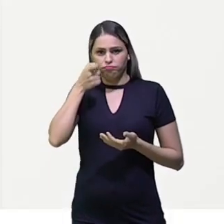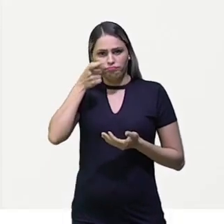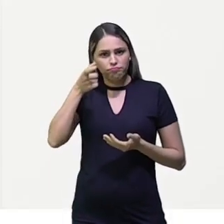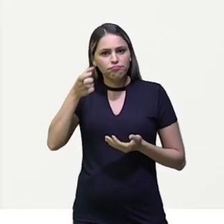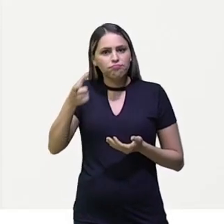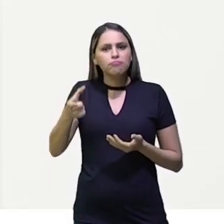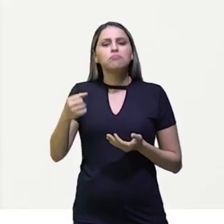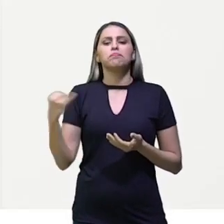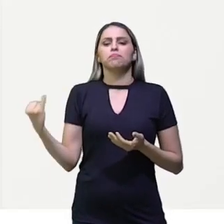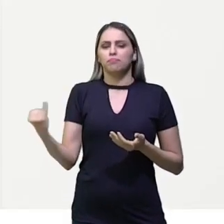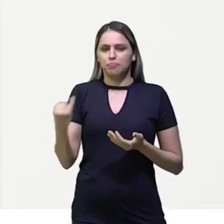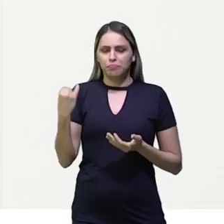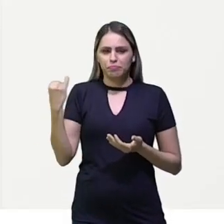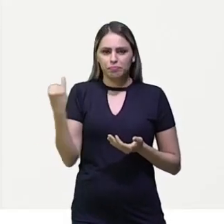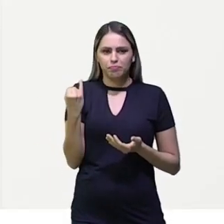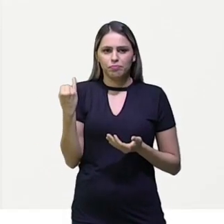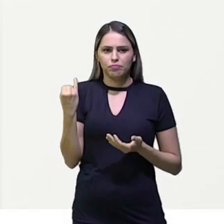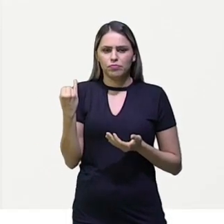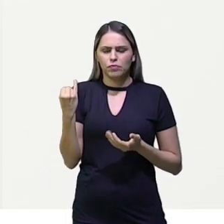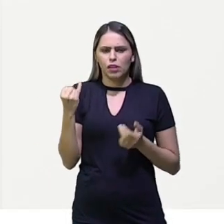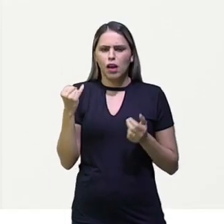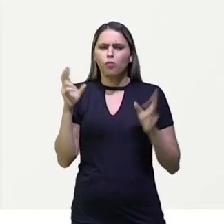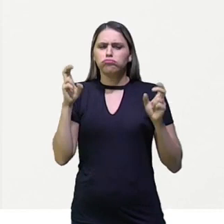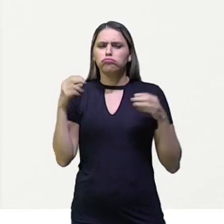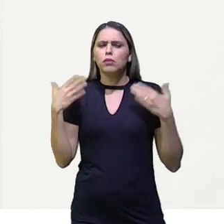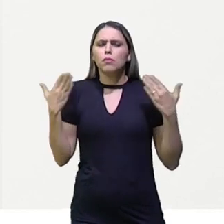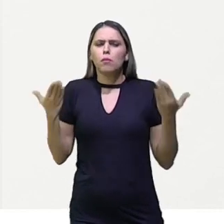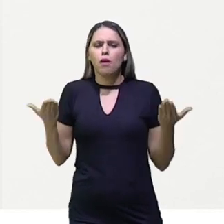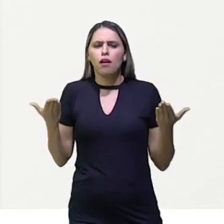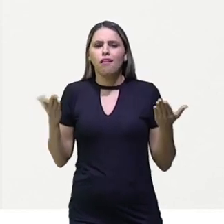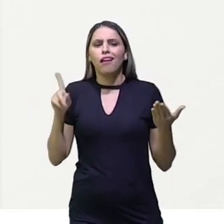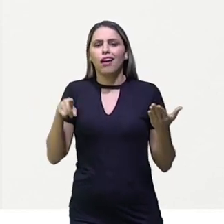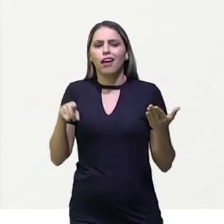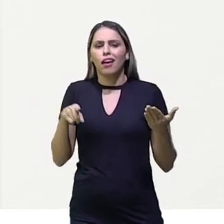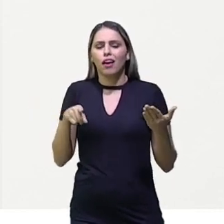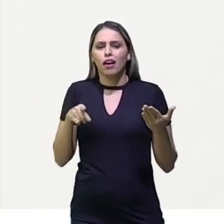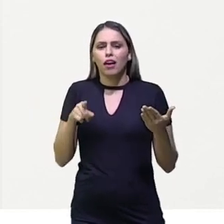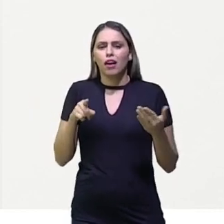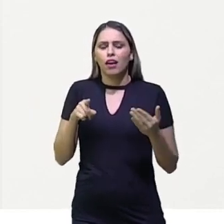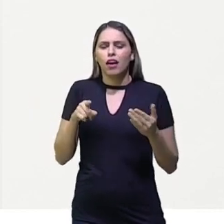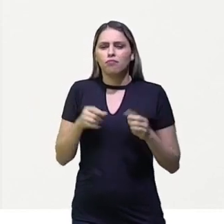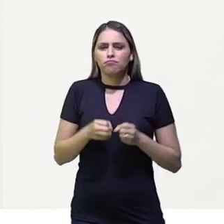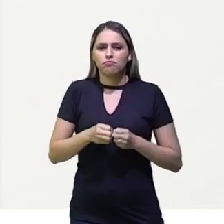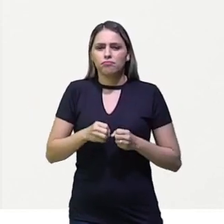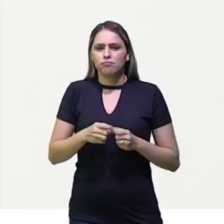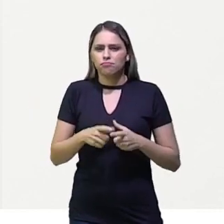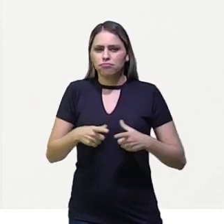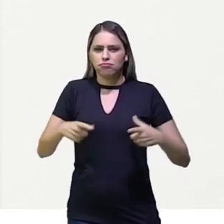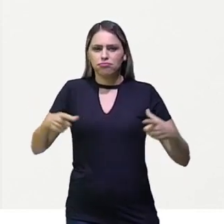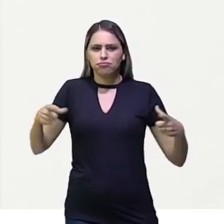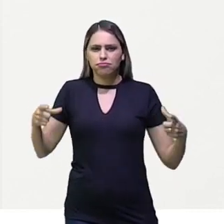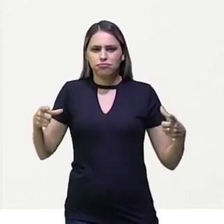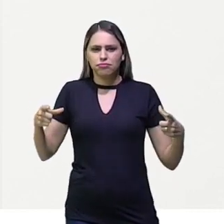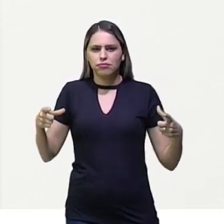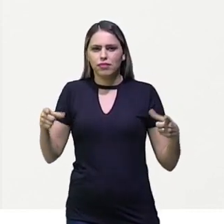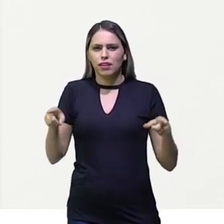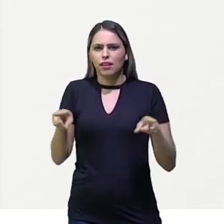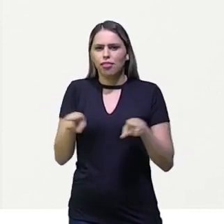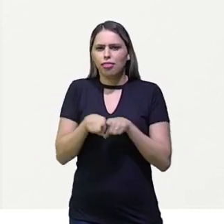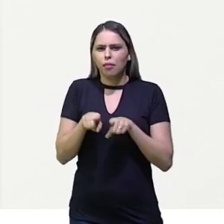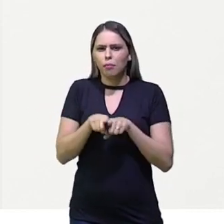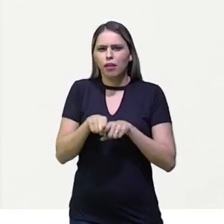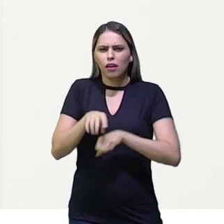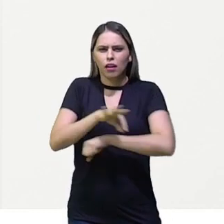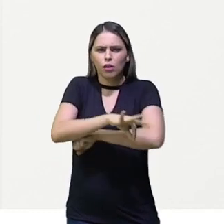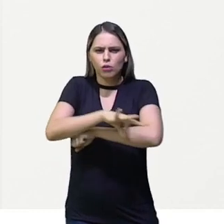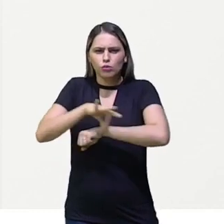nós vamos falar de grandezas e medidas. Grandezas e medidas, um conteúdo que tem um